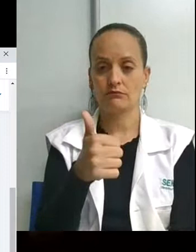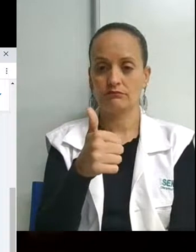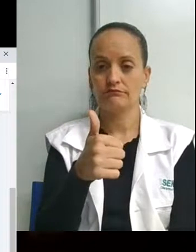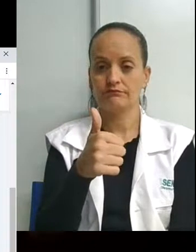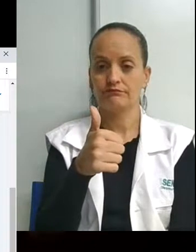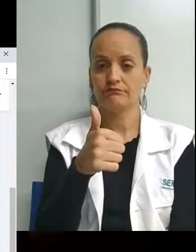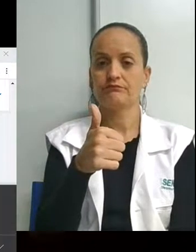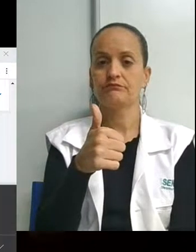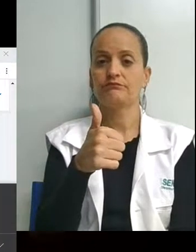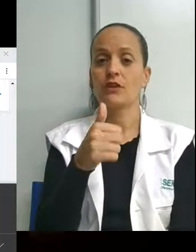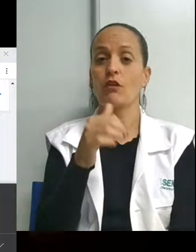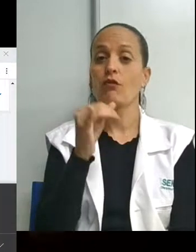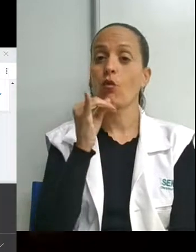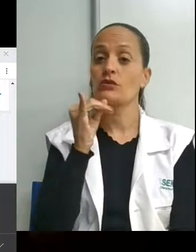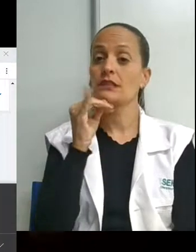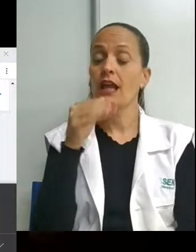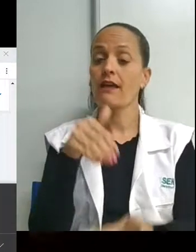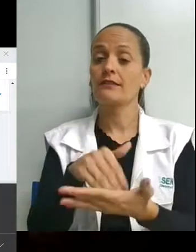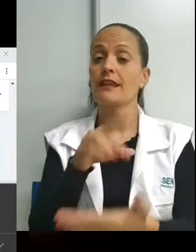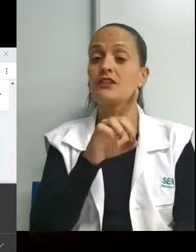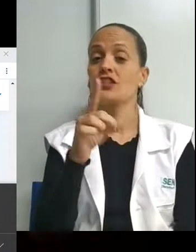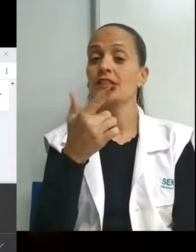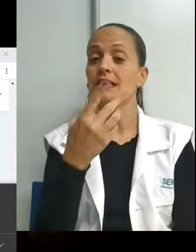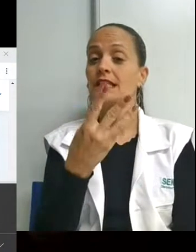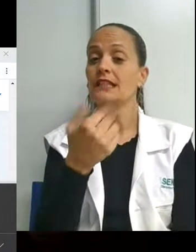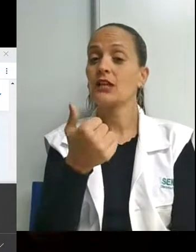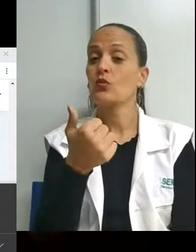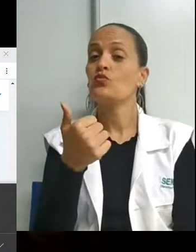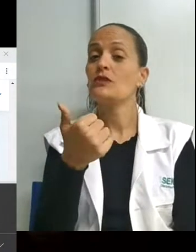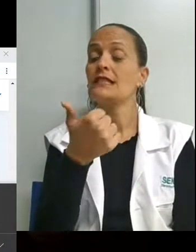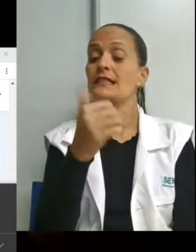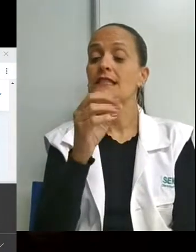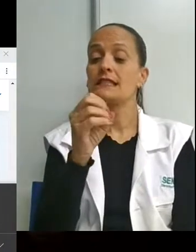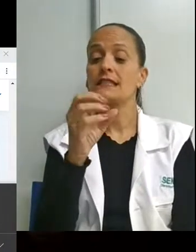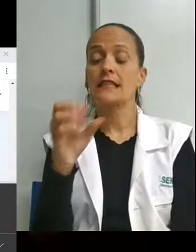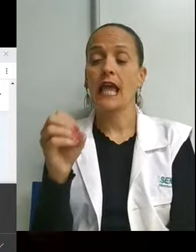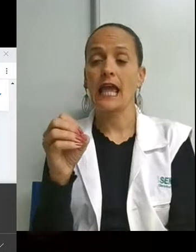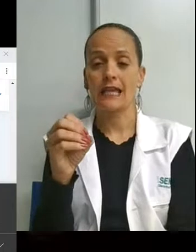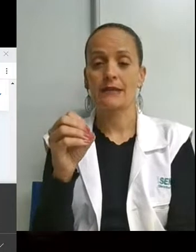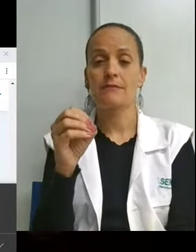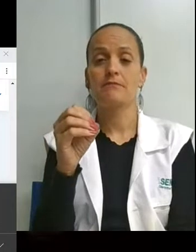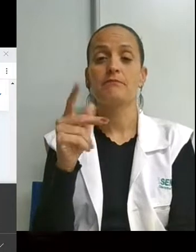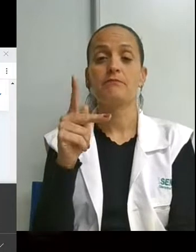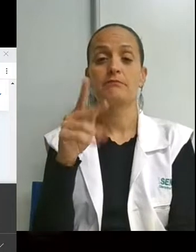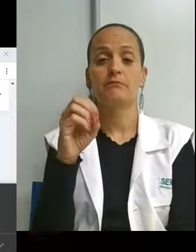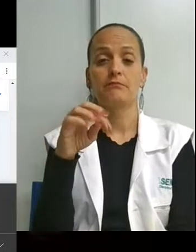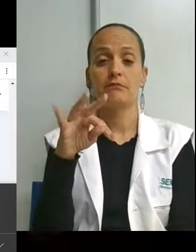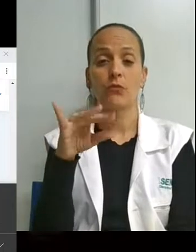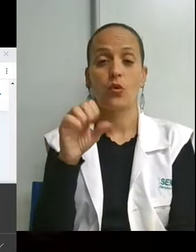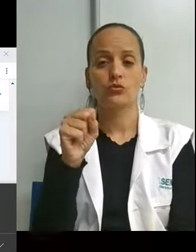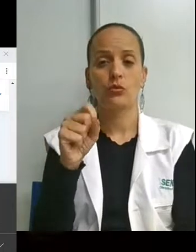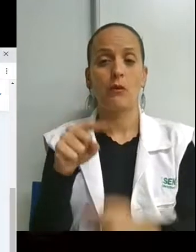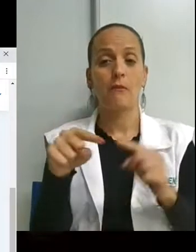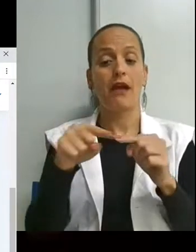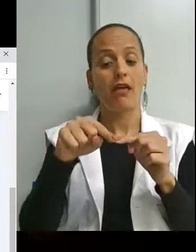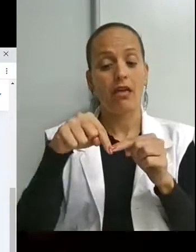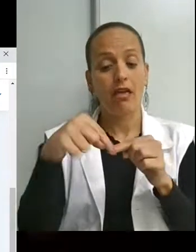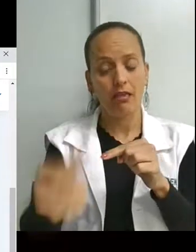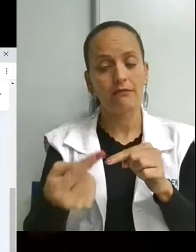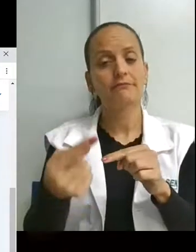100 pontos, vou deixar até dia 31 aqui, ó, para vocês conseguirem fazer e enviar, certo? Só que não deixe, pessoal, para a última hora, por